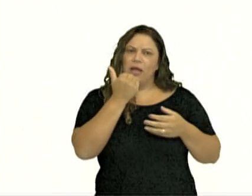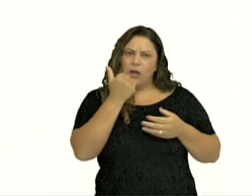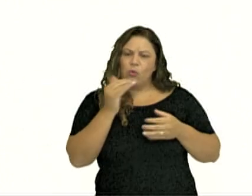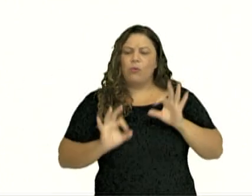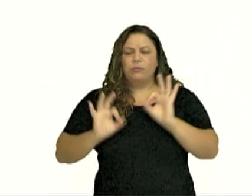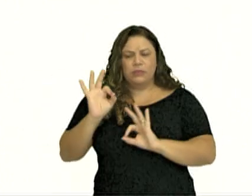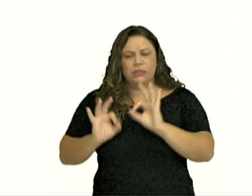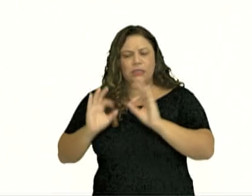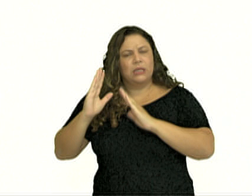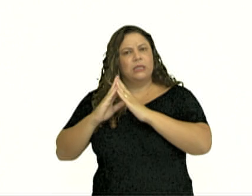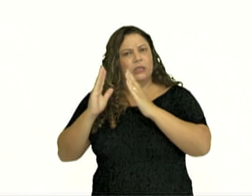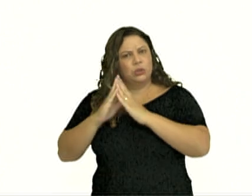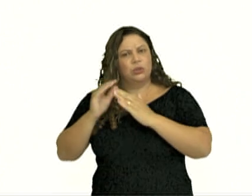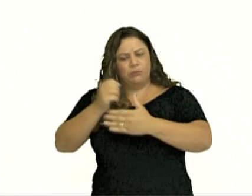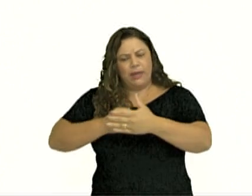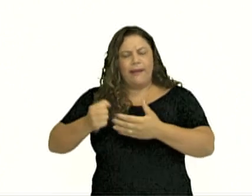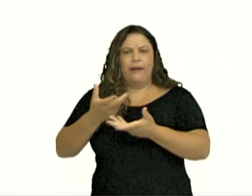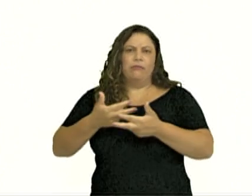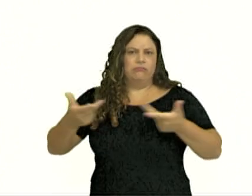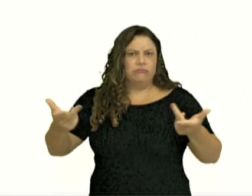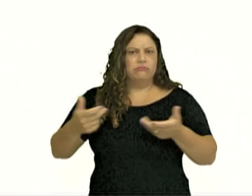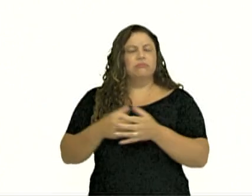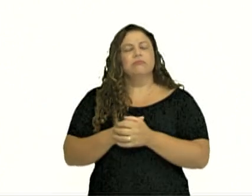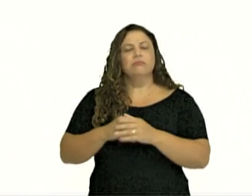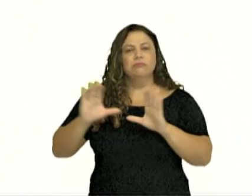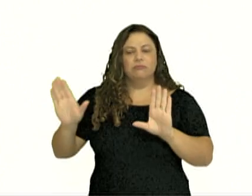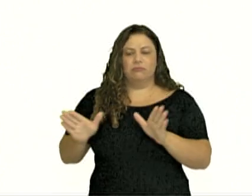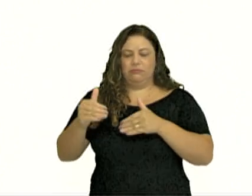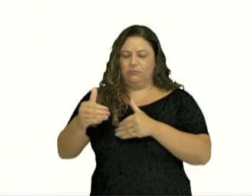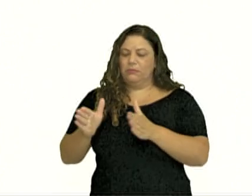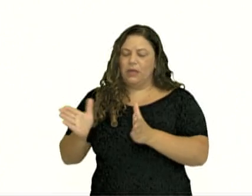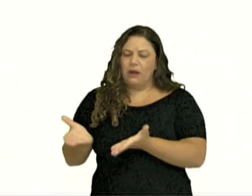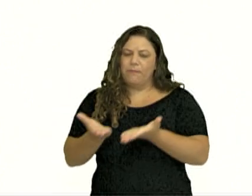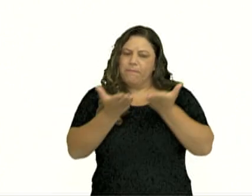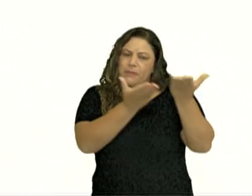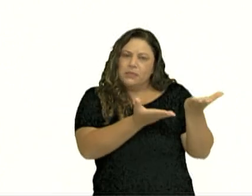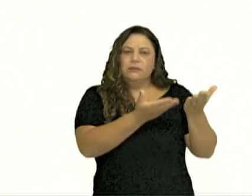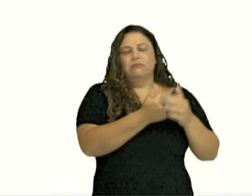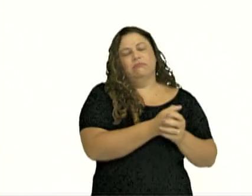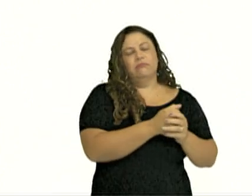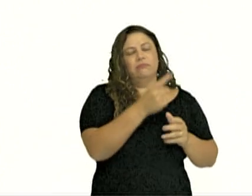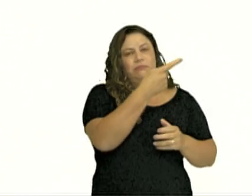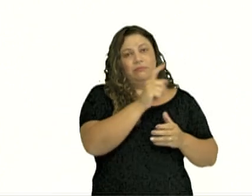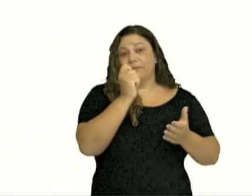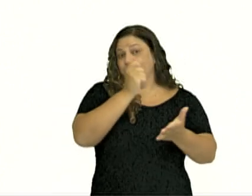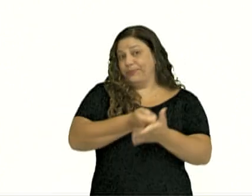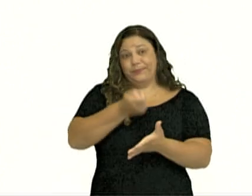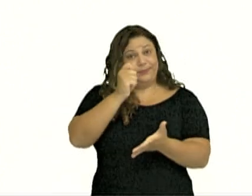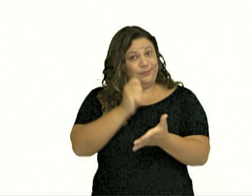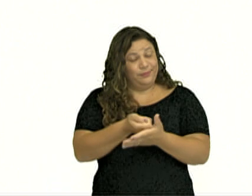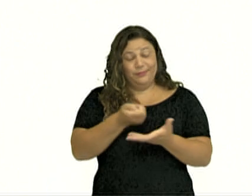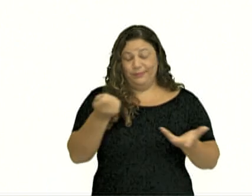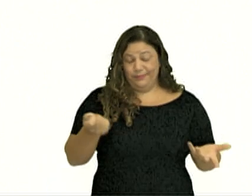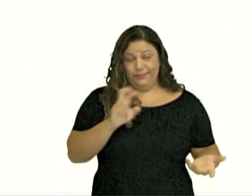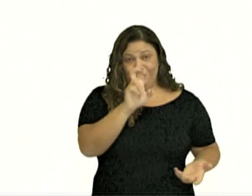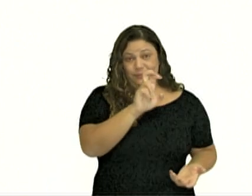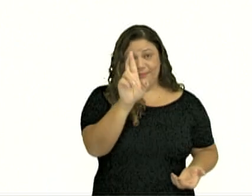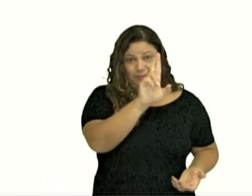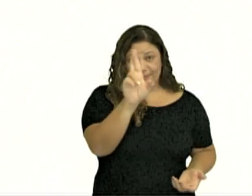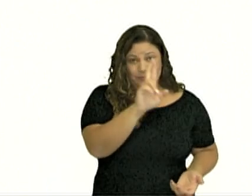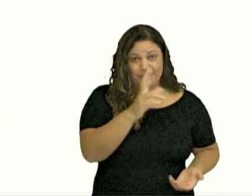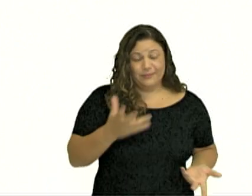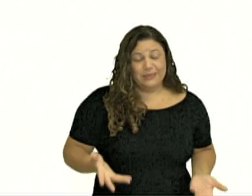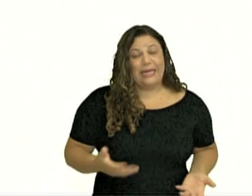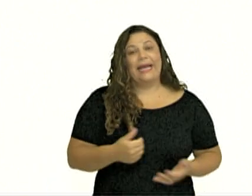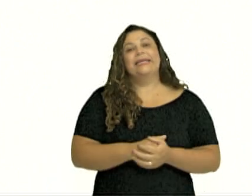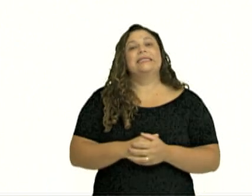né, uma marmitinha ali e não gastar com o lanche que ela vai fazer lá na empresa que ela está fazendo o estágio, né?